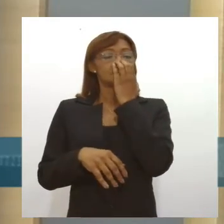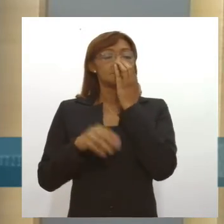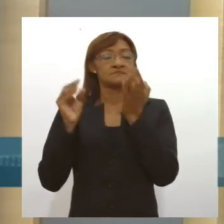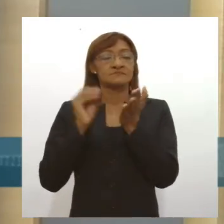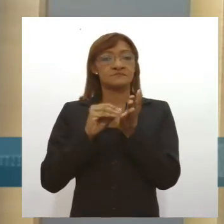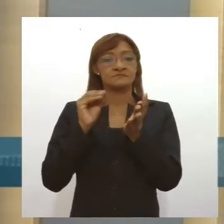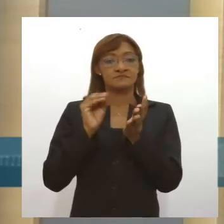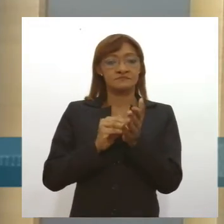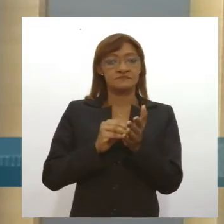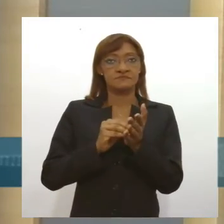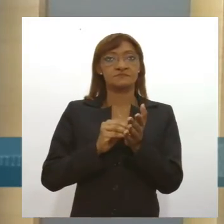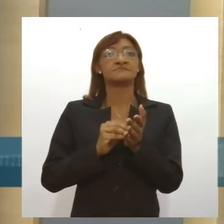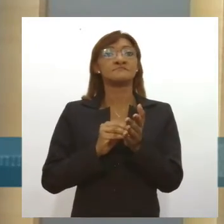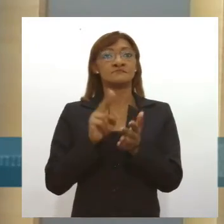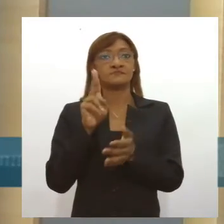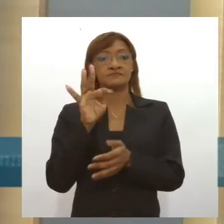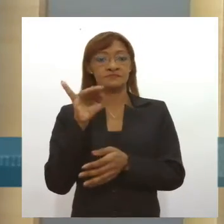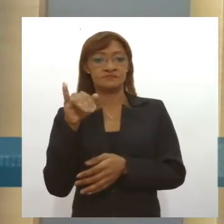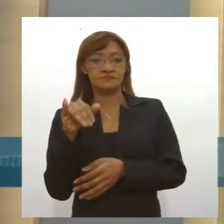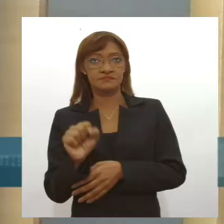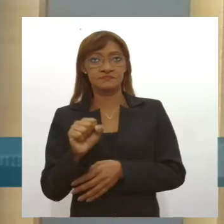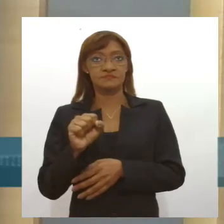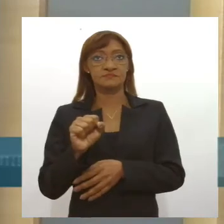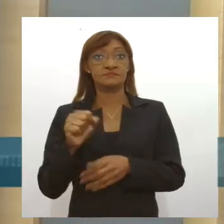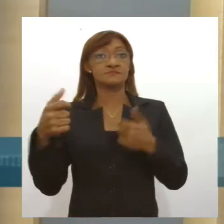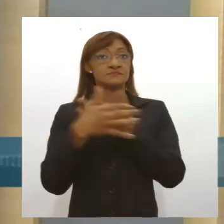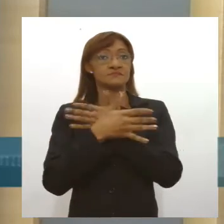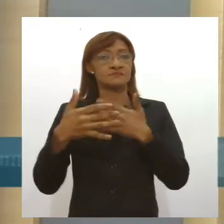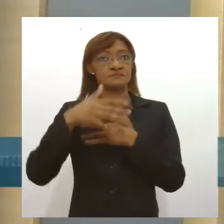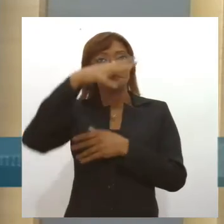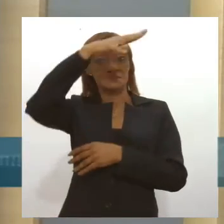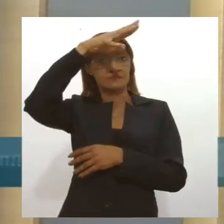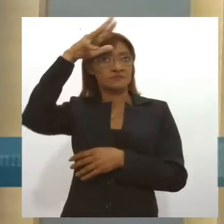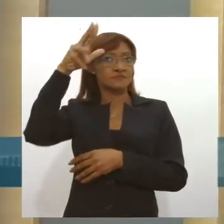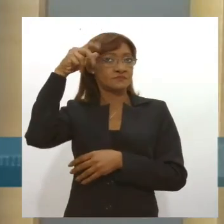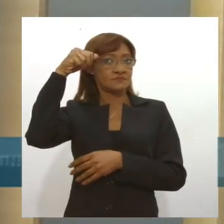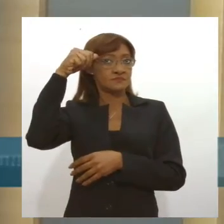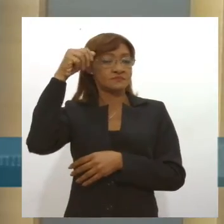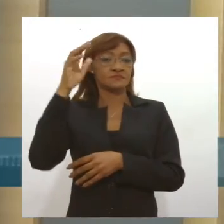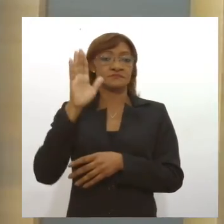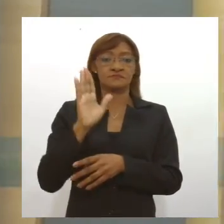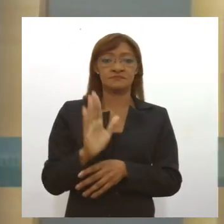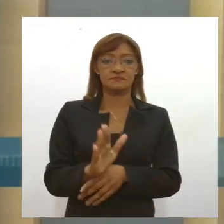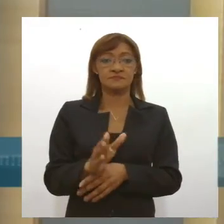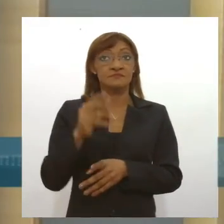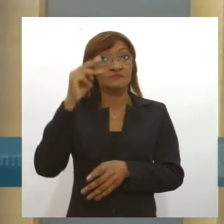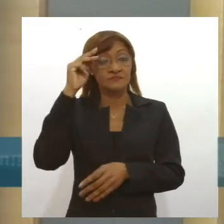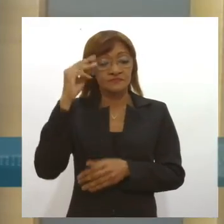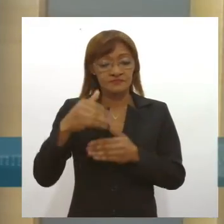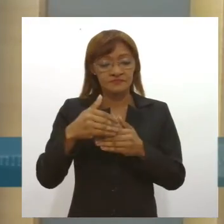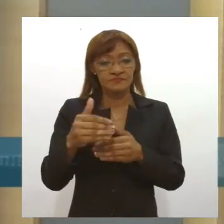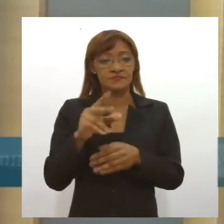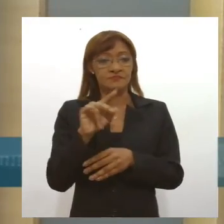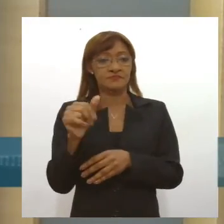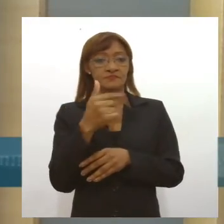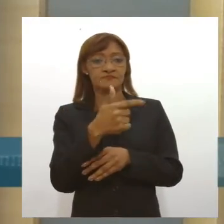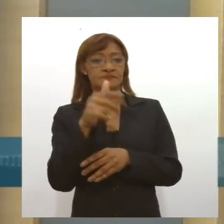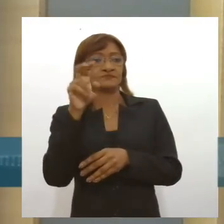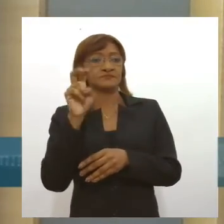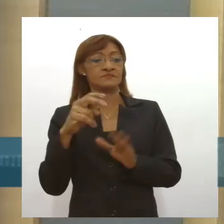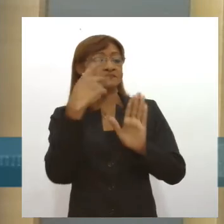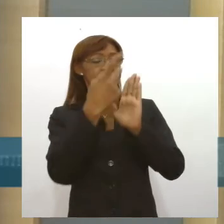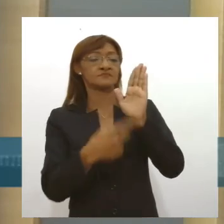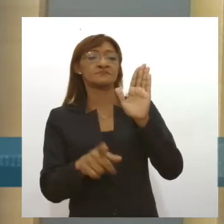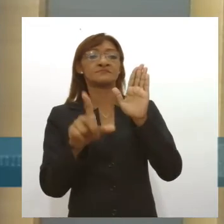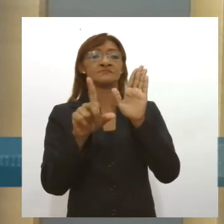UTIs de Manaus. Ainda no Senado, está na pauta de votação desta terça-feira, dia 25, o projeto de